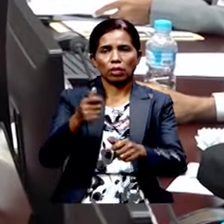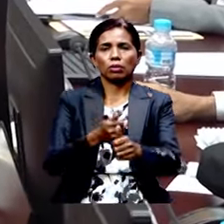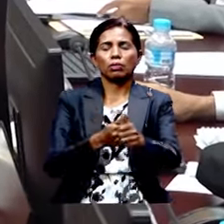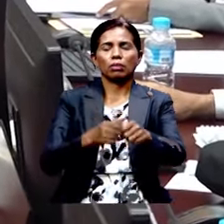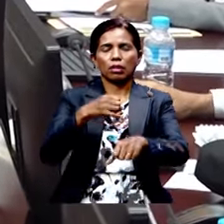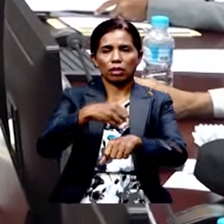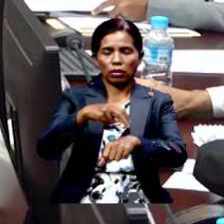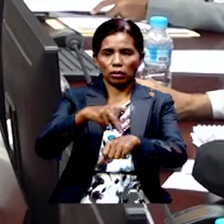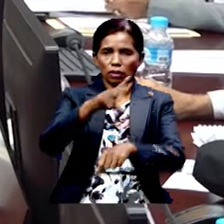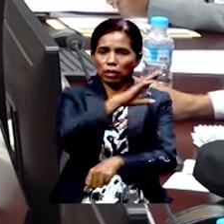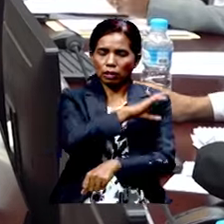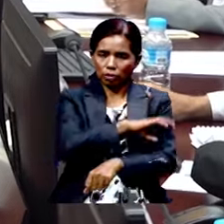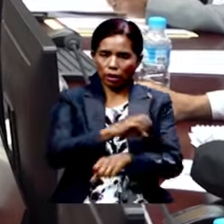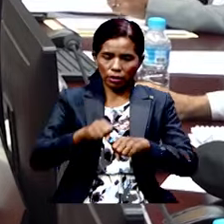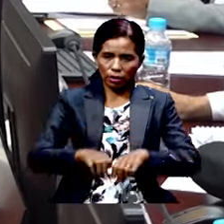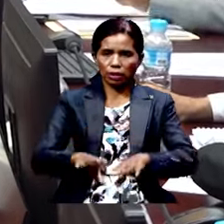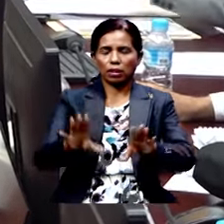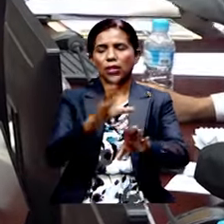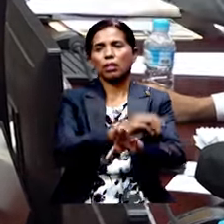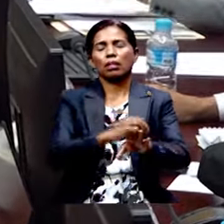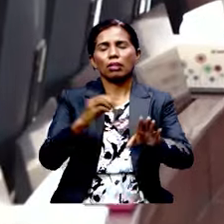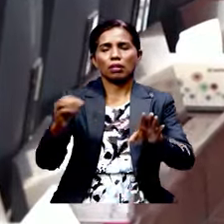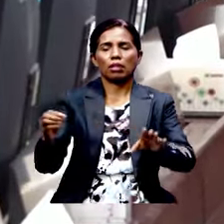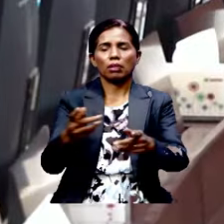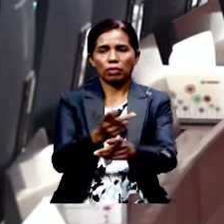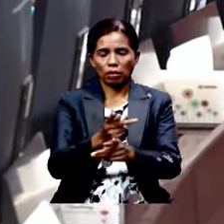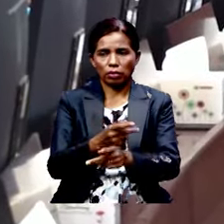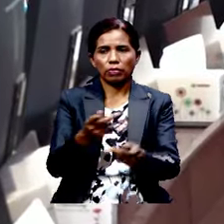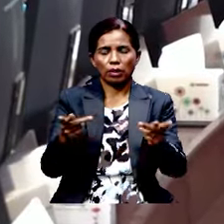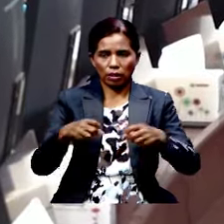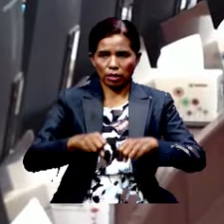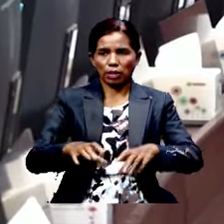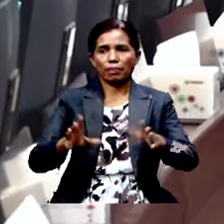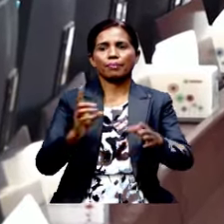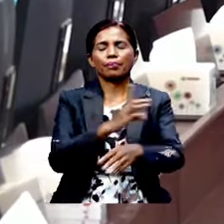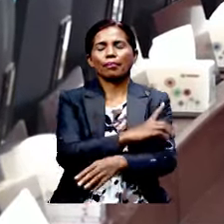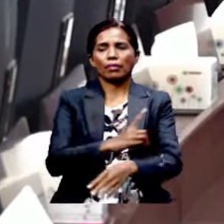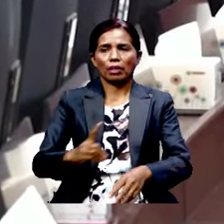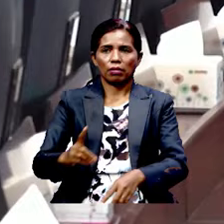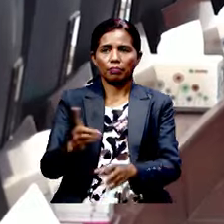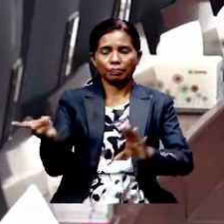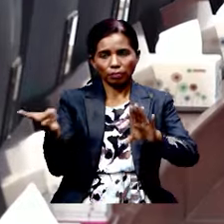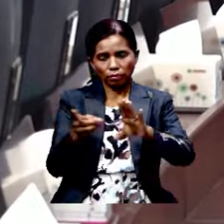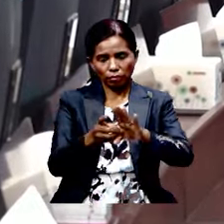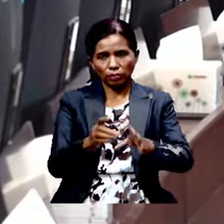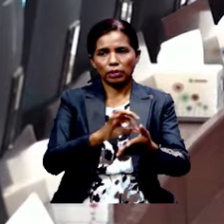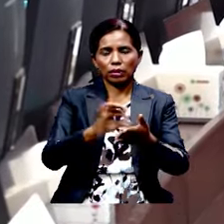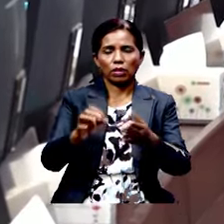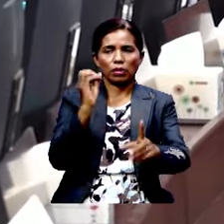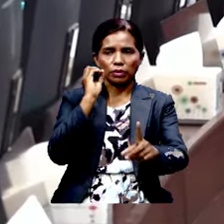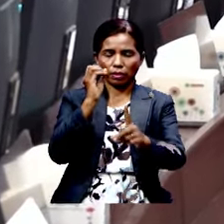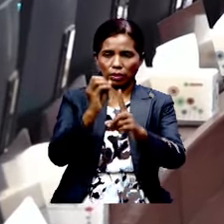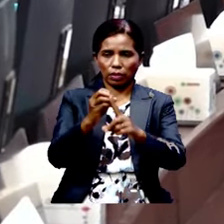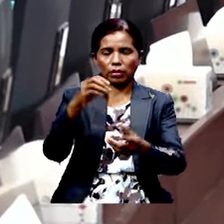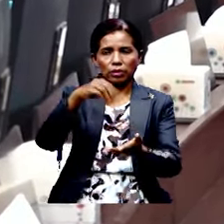Internacional de Segurança Marítima, no Proteção Ambiente Tassinian. Diploma quando existe embarcação no RONE, o objetivo a